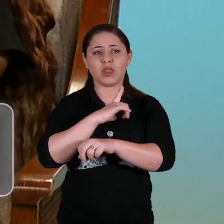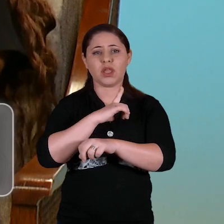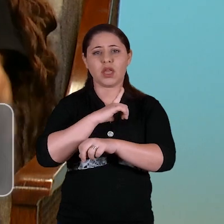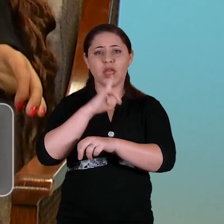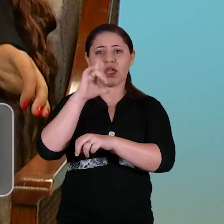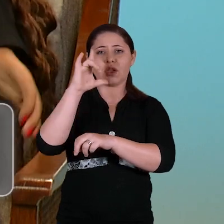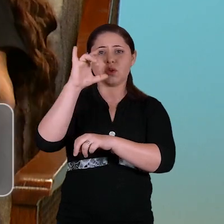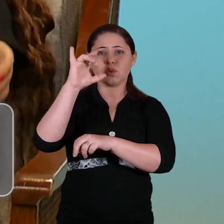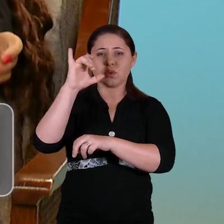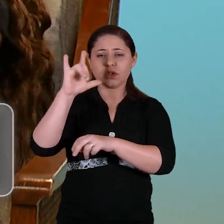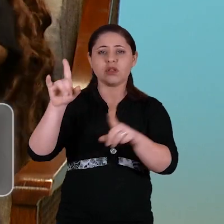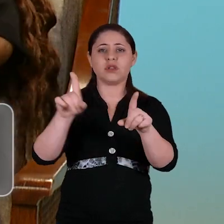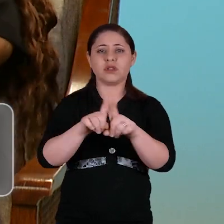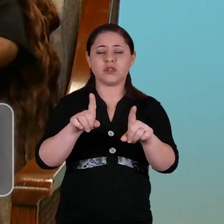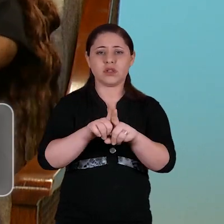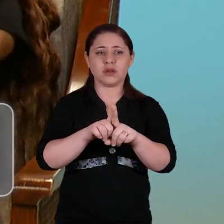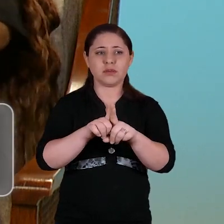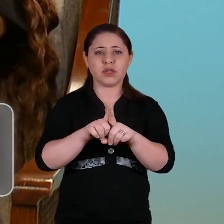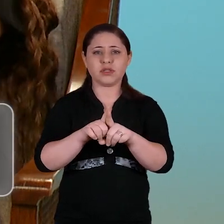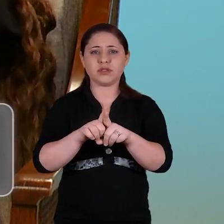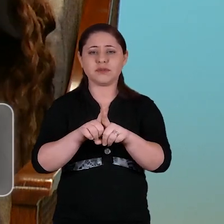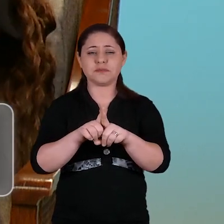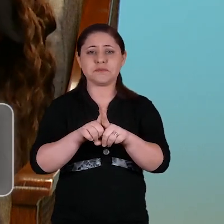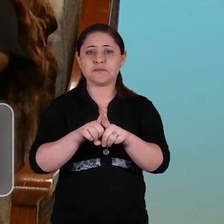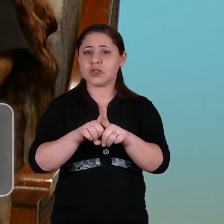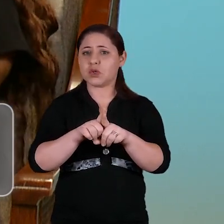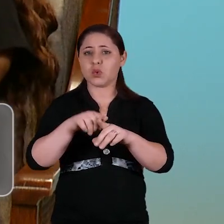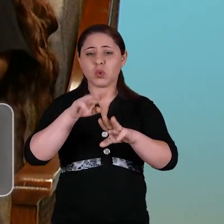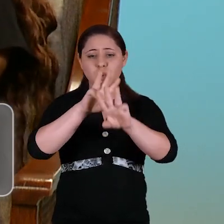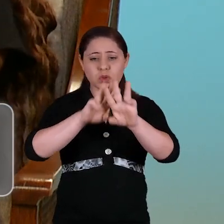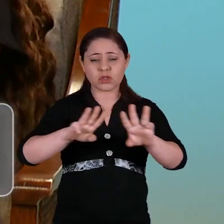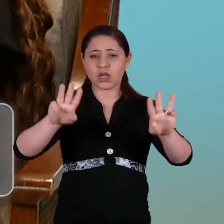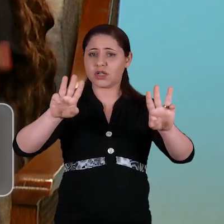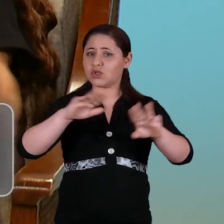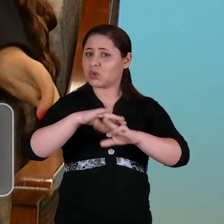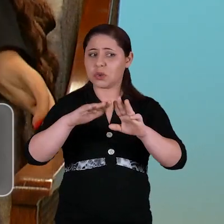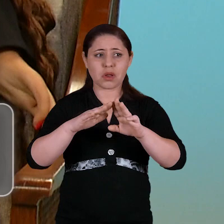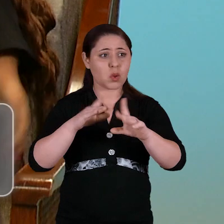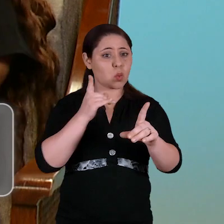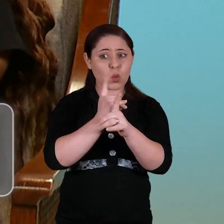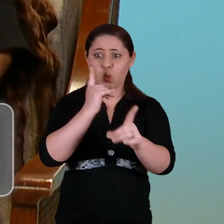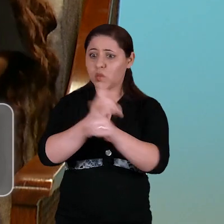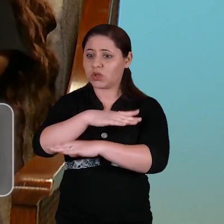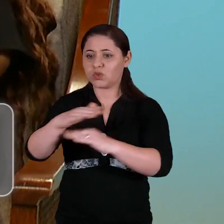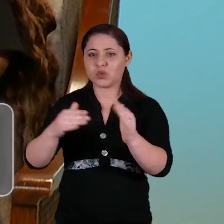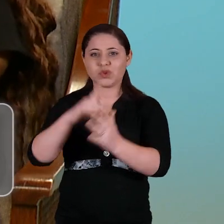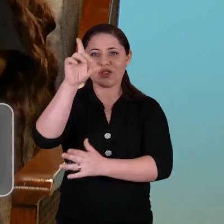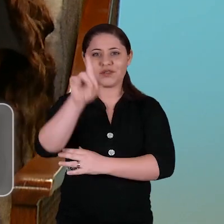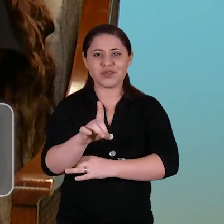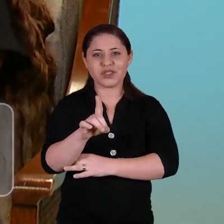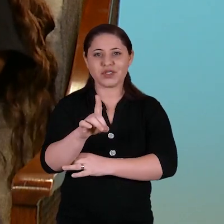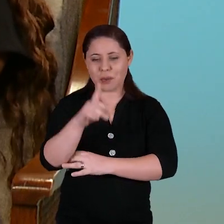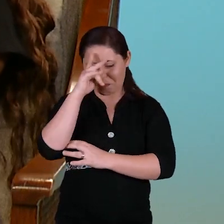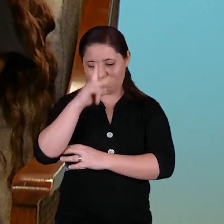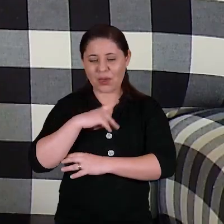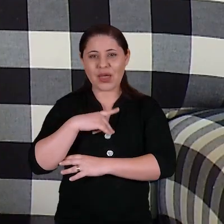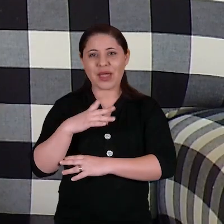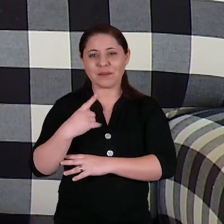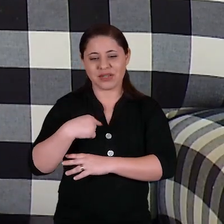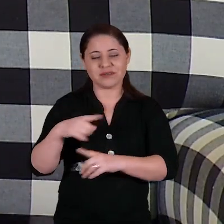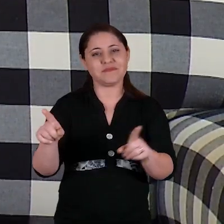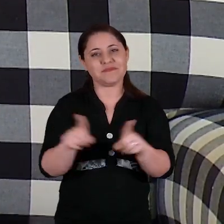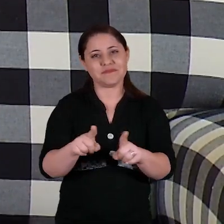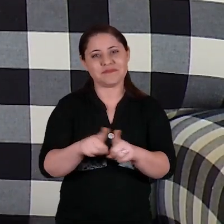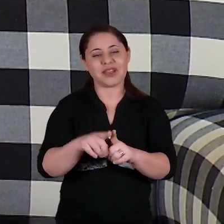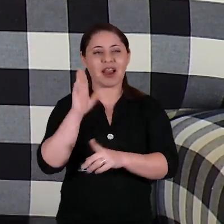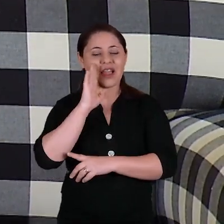o Instagram, que está tudo linkado no site. Então, vocês podem encontrar o que vocês quiserem sobre deficiência, sobre mim por lá. Olha, muito